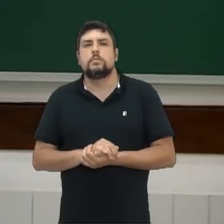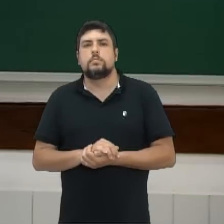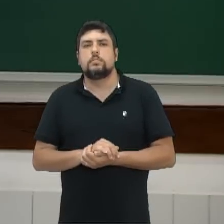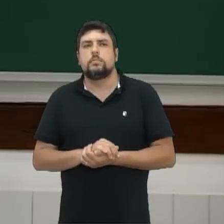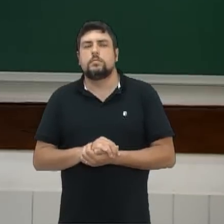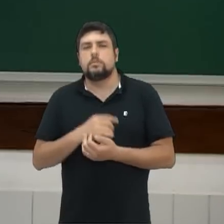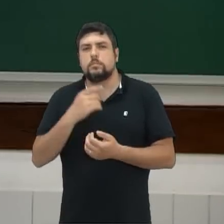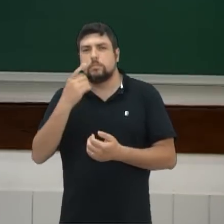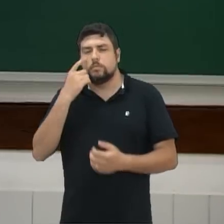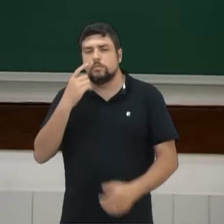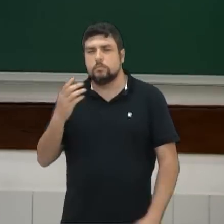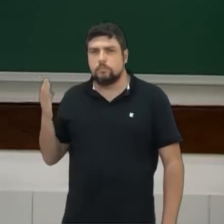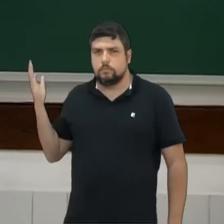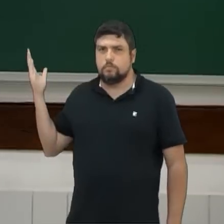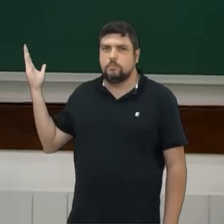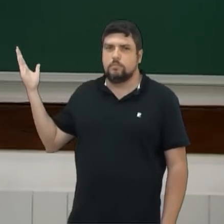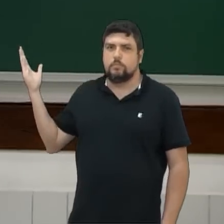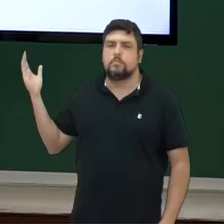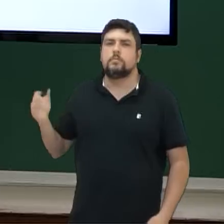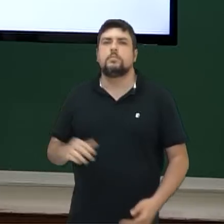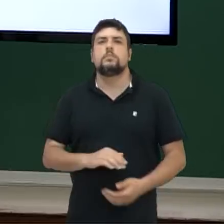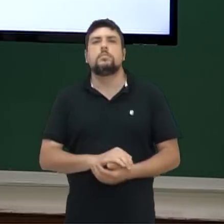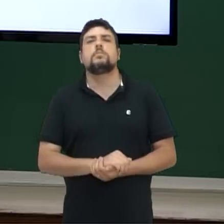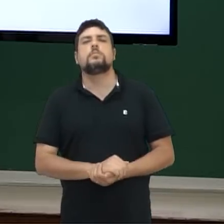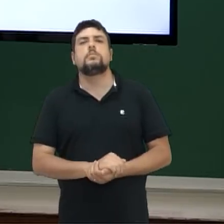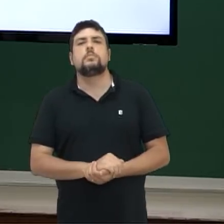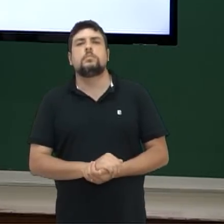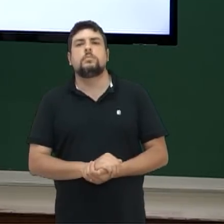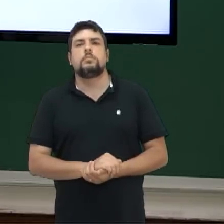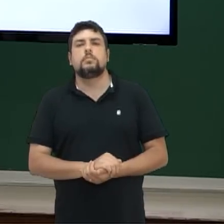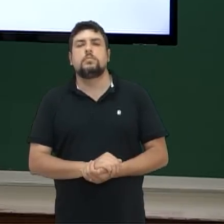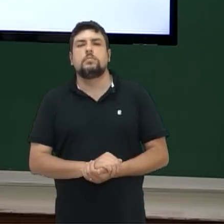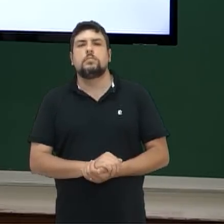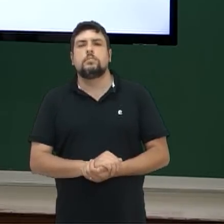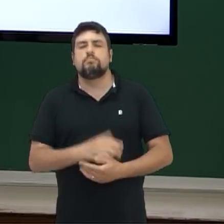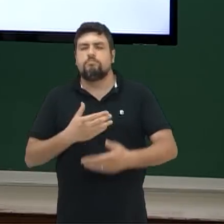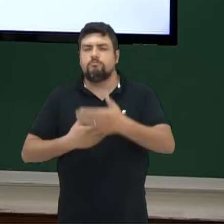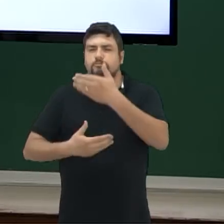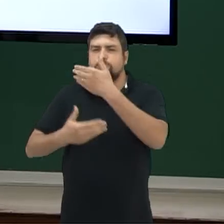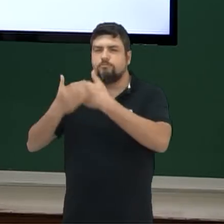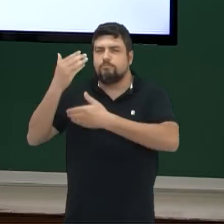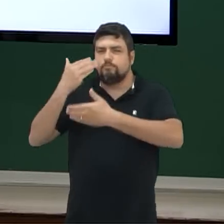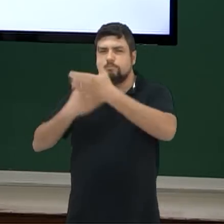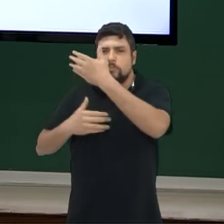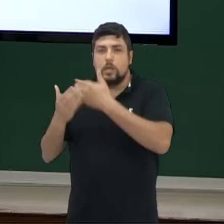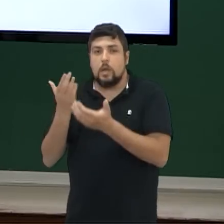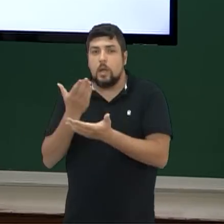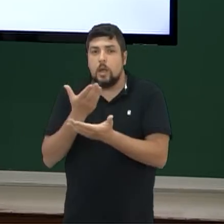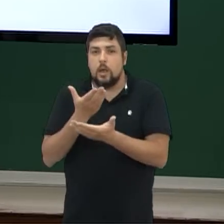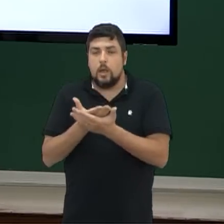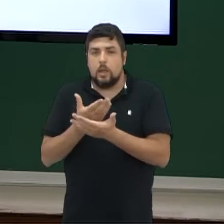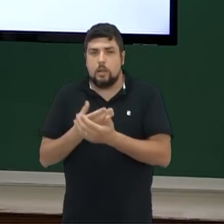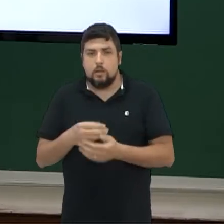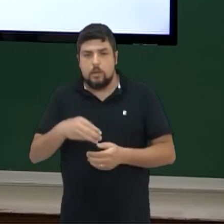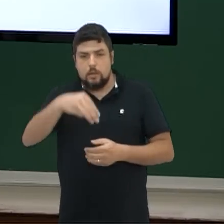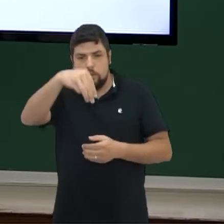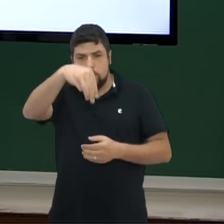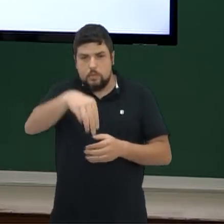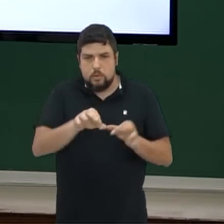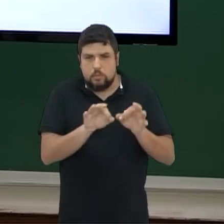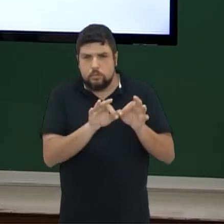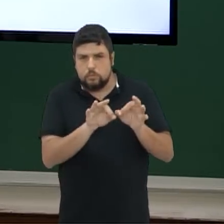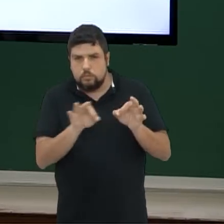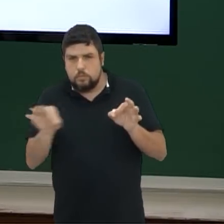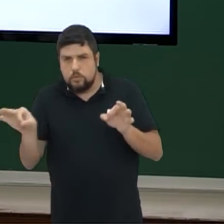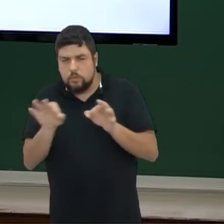transformação. Assim como a gente tinha lá atrás, nas aulas de metros, a gente tinha umas tabelinhas para transformar as unidades de metro